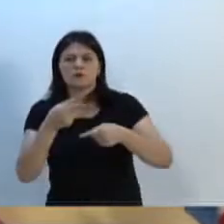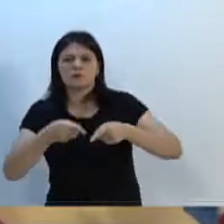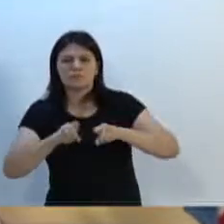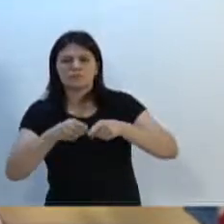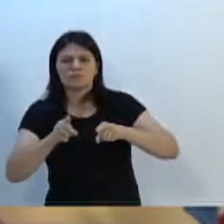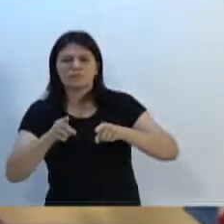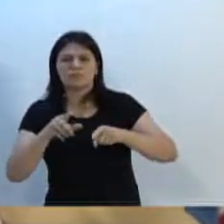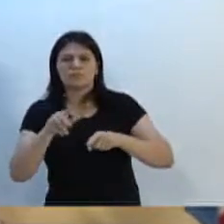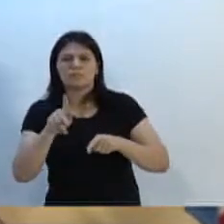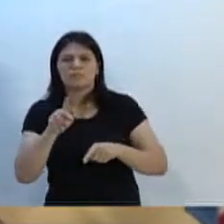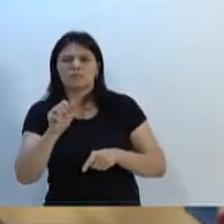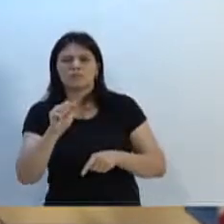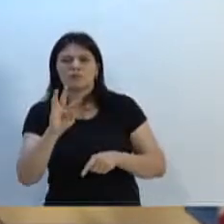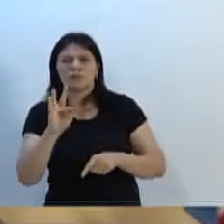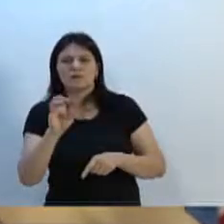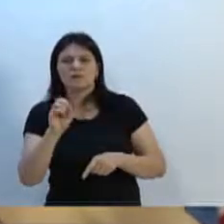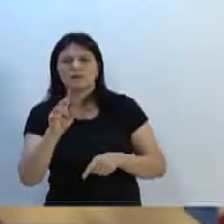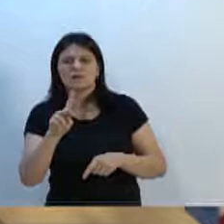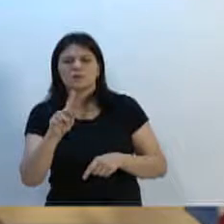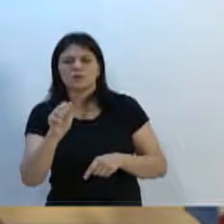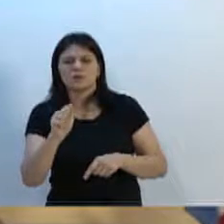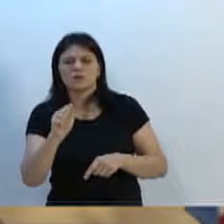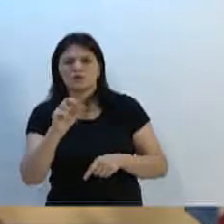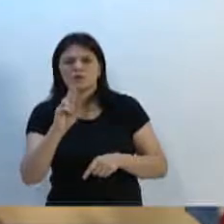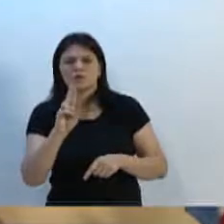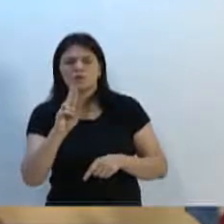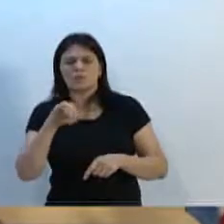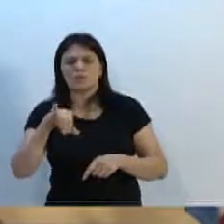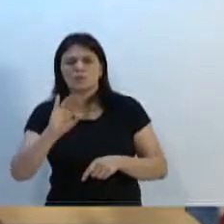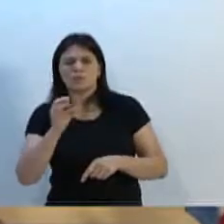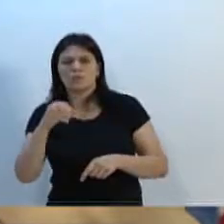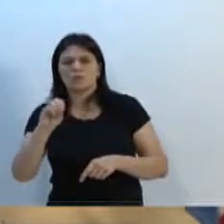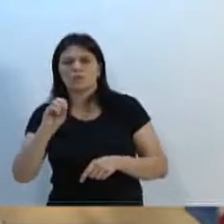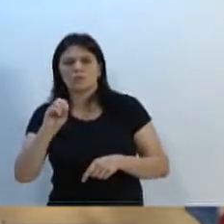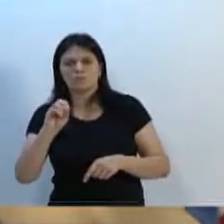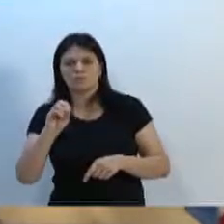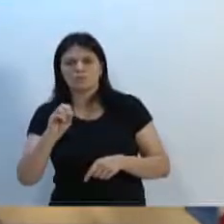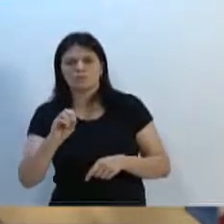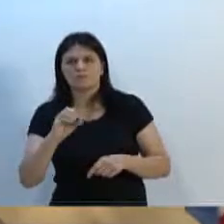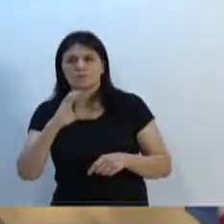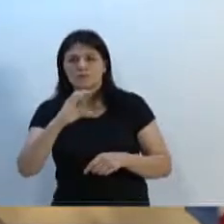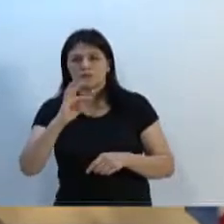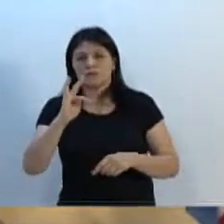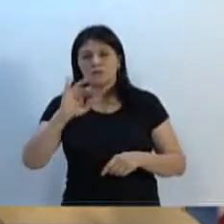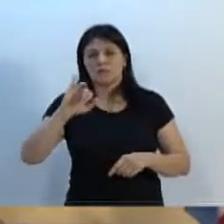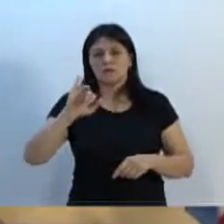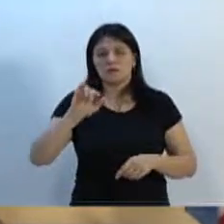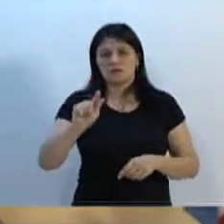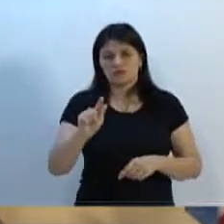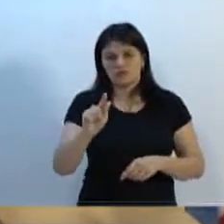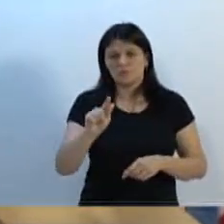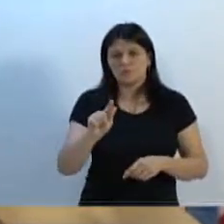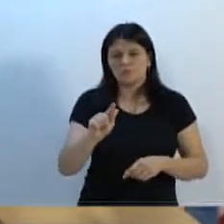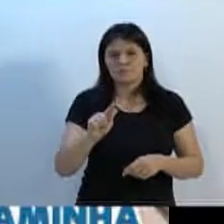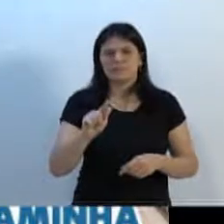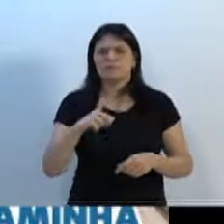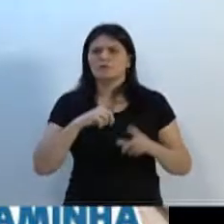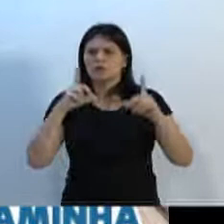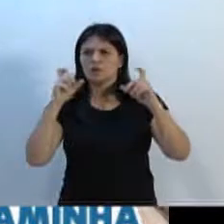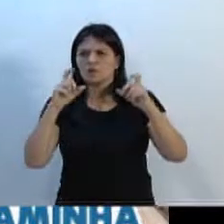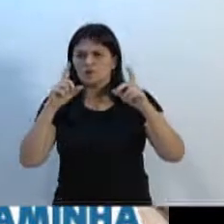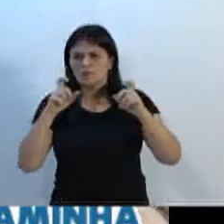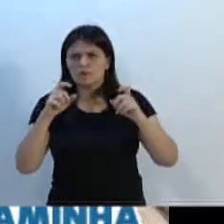União, CTG Rancho do Chapéu de Couro, e eu que tenho aí algumas fotos. E é bacana, né, a gente poder prestigiar